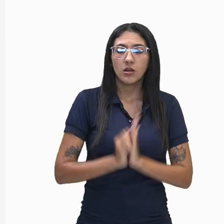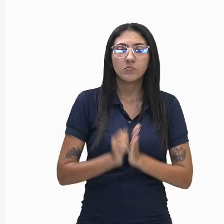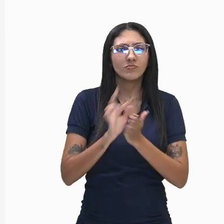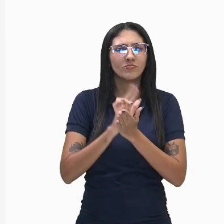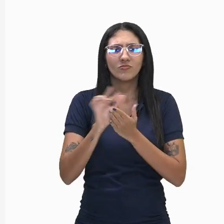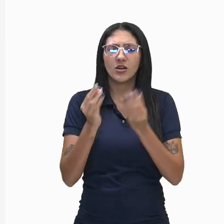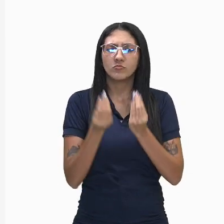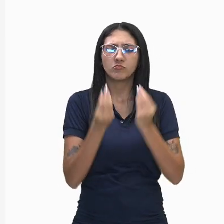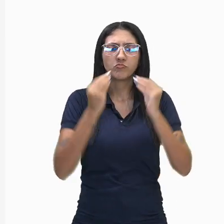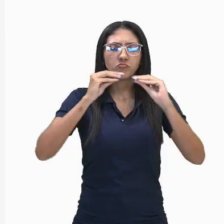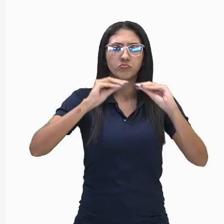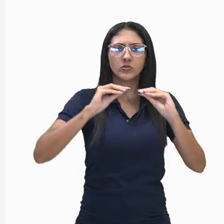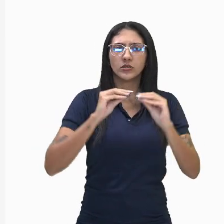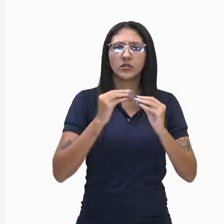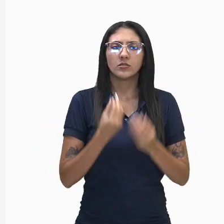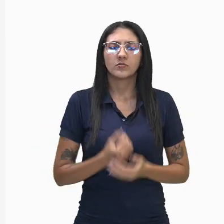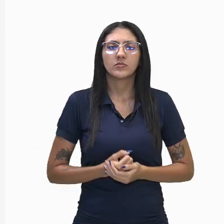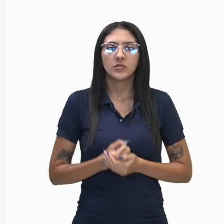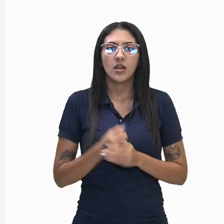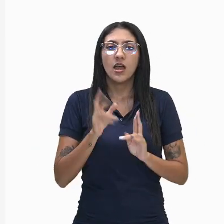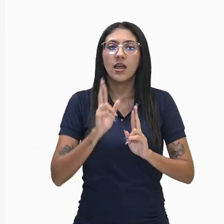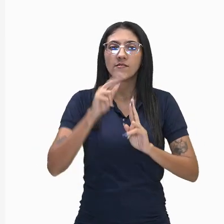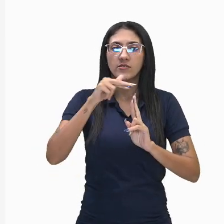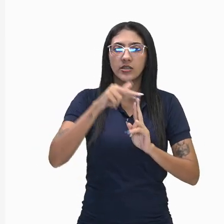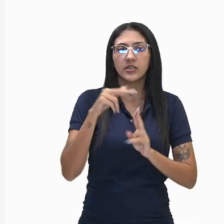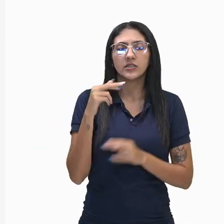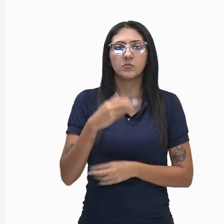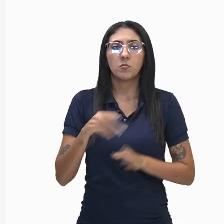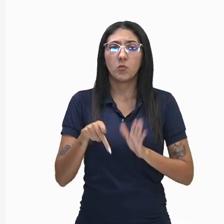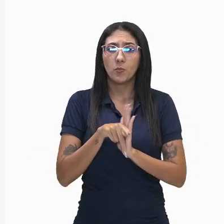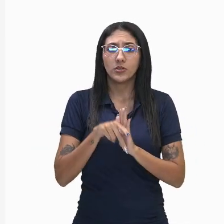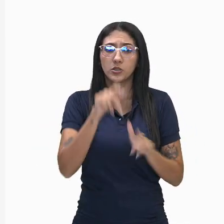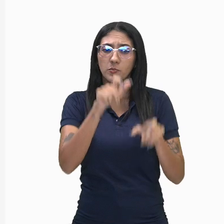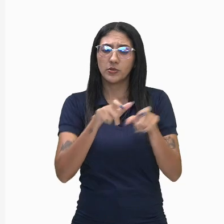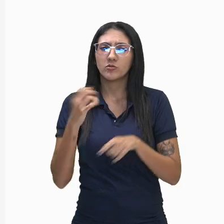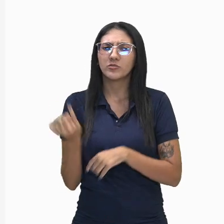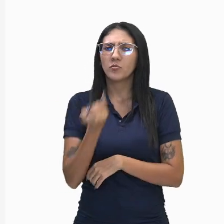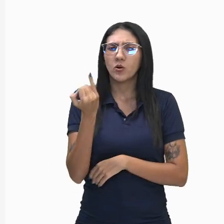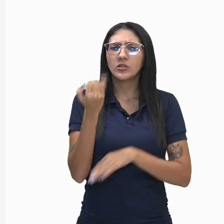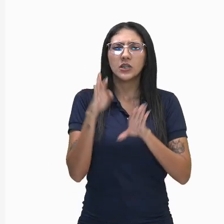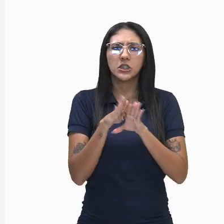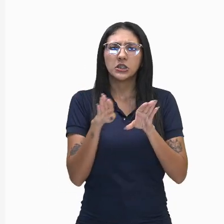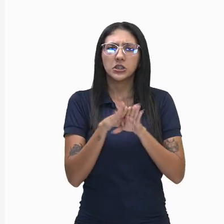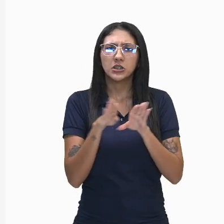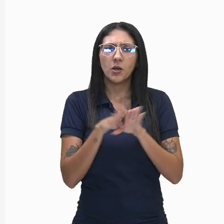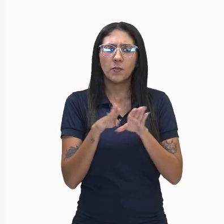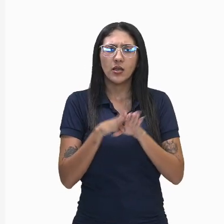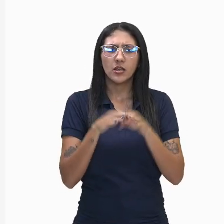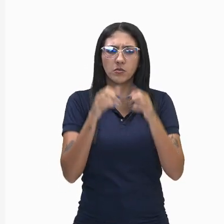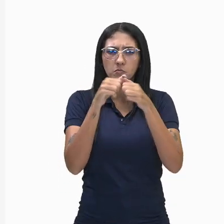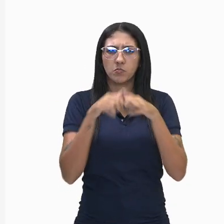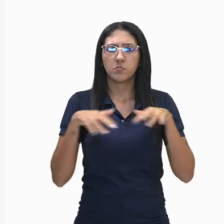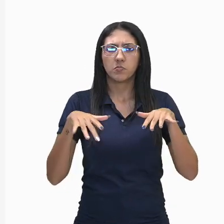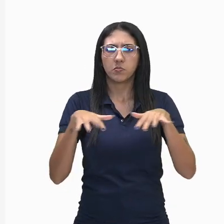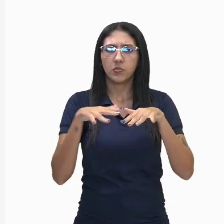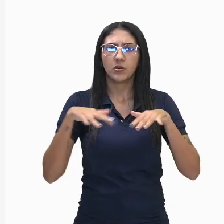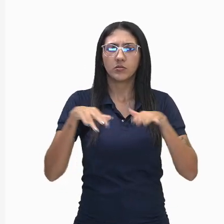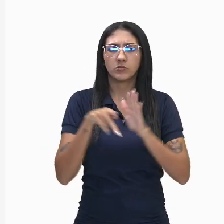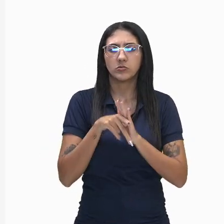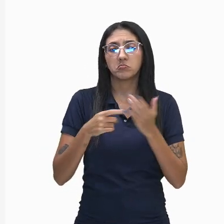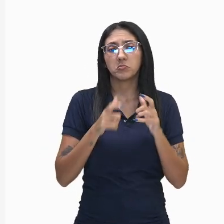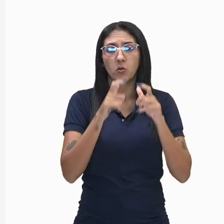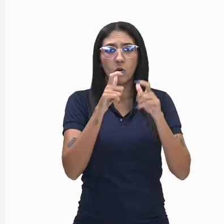de governantes e rituais religiosos. E aí nós temos como exemplos templos